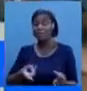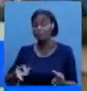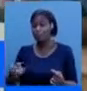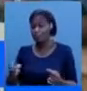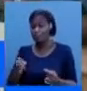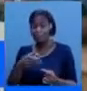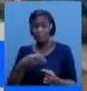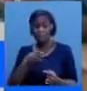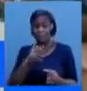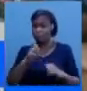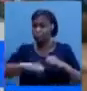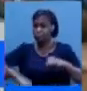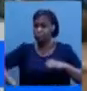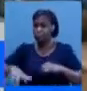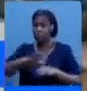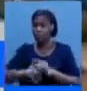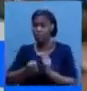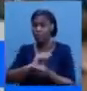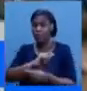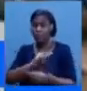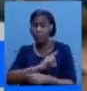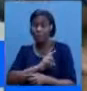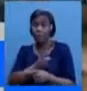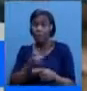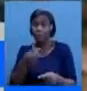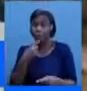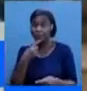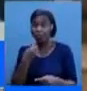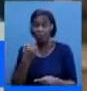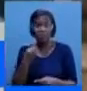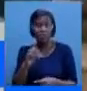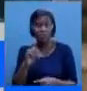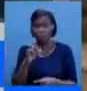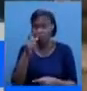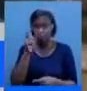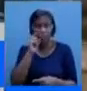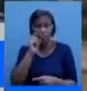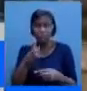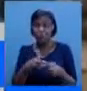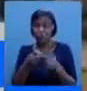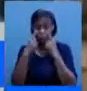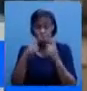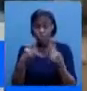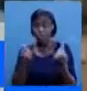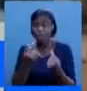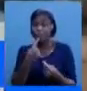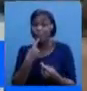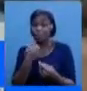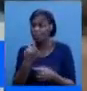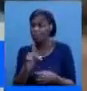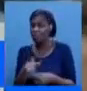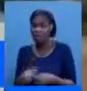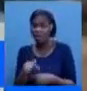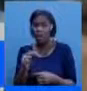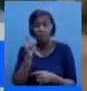PSV não concorda com essa forma de privatizar porque entende que não está a proteger o interesse público, entende que não está